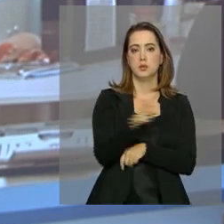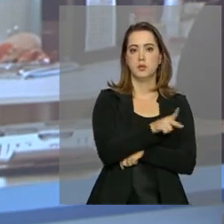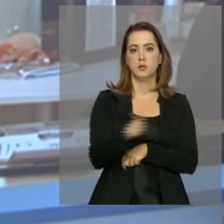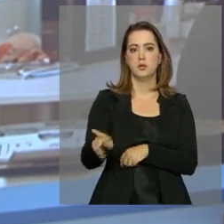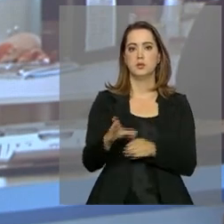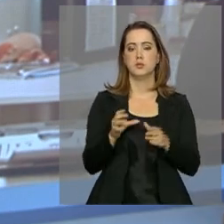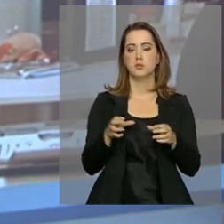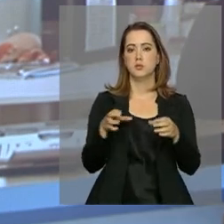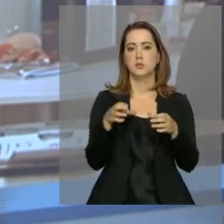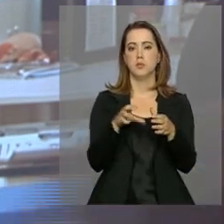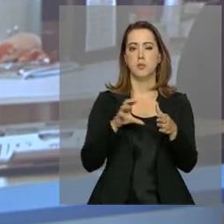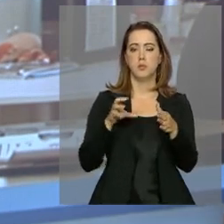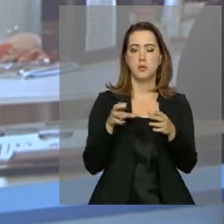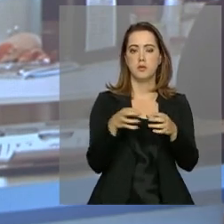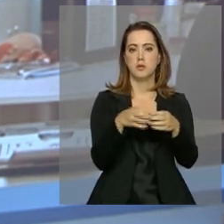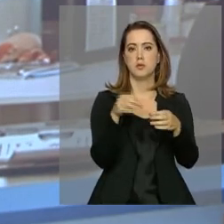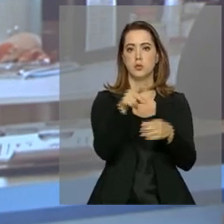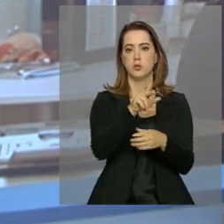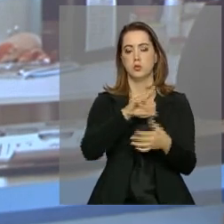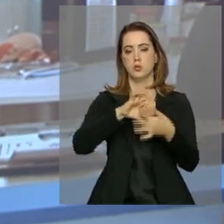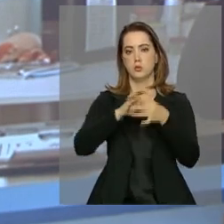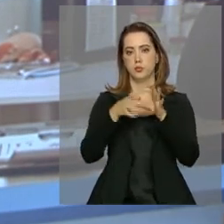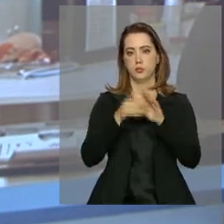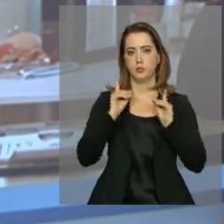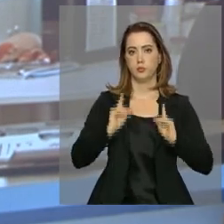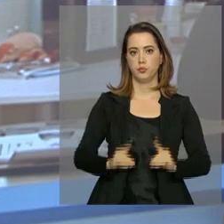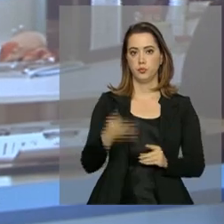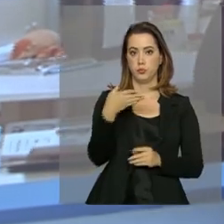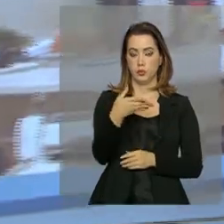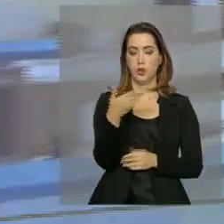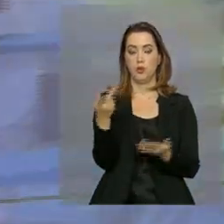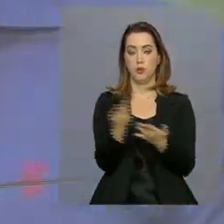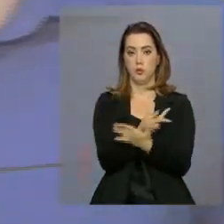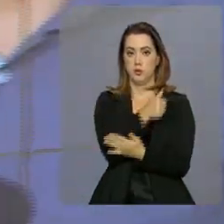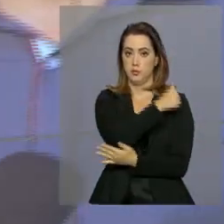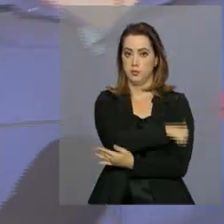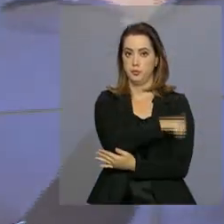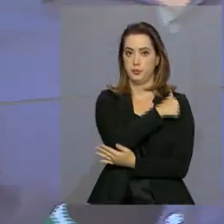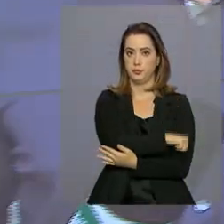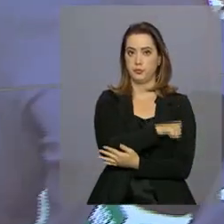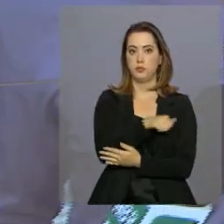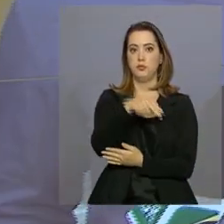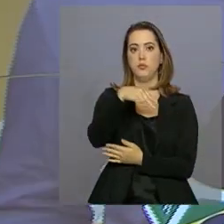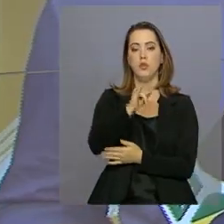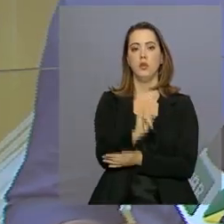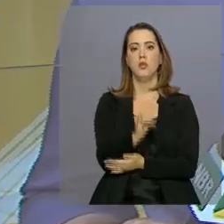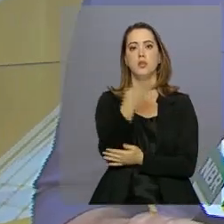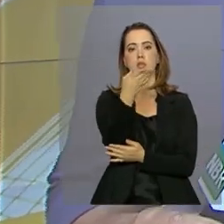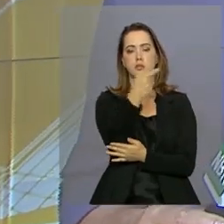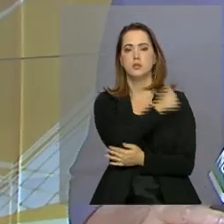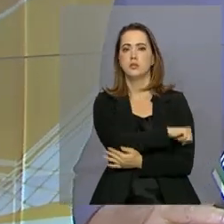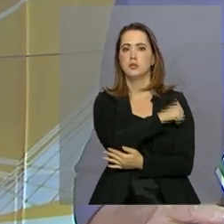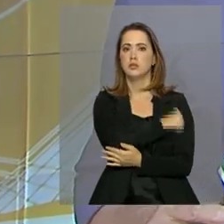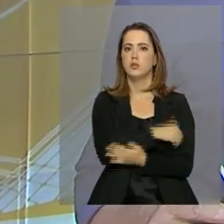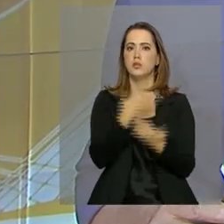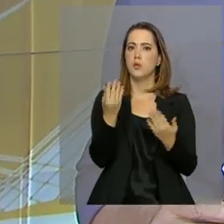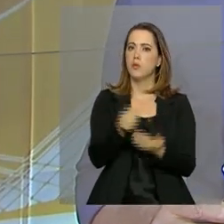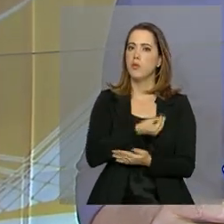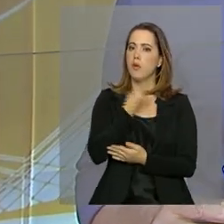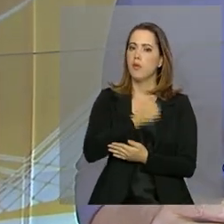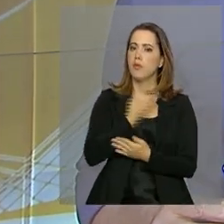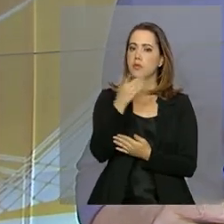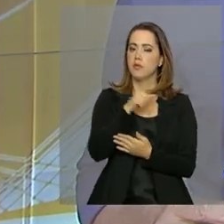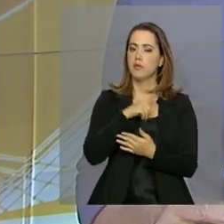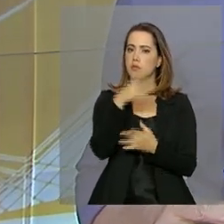paralímpico brasileiro que aconteceu agora a pouco no Rio de Janeiro e o repórter Nei Pereira está no Rio de Janeiro e ao vivo tem as informações